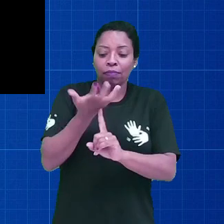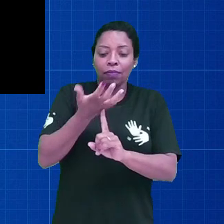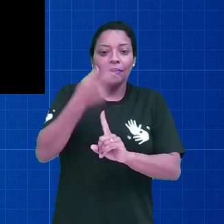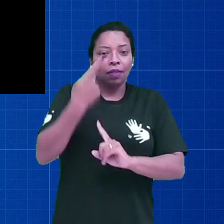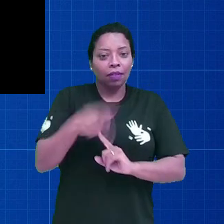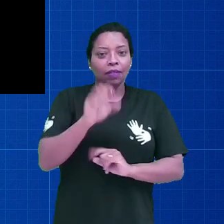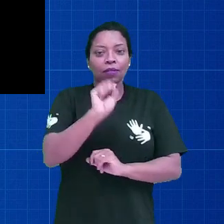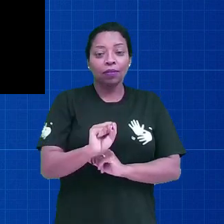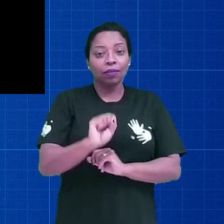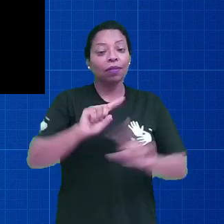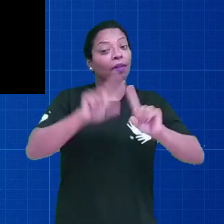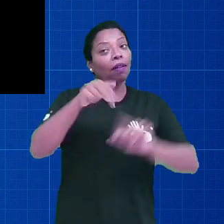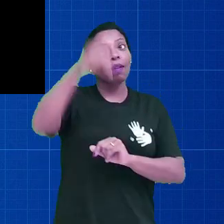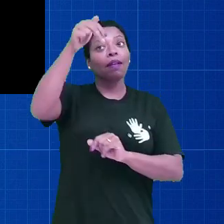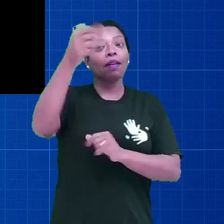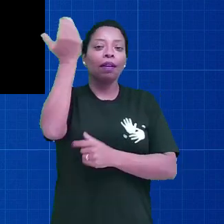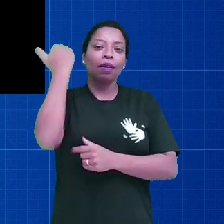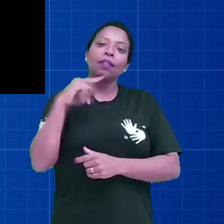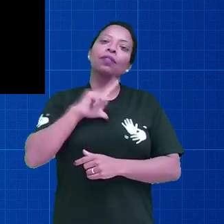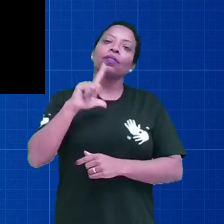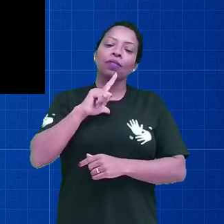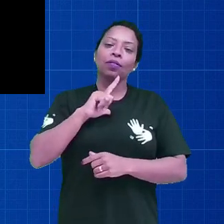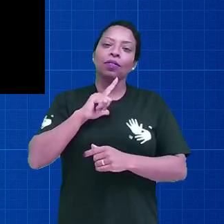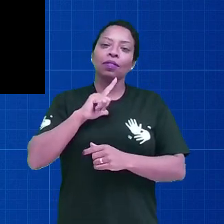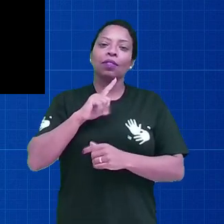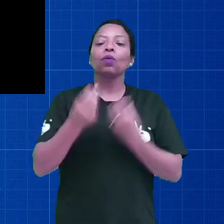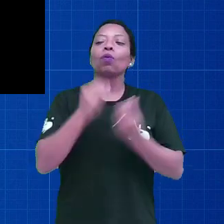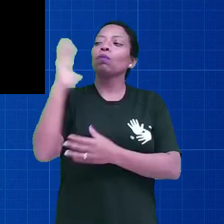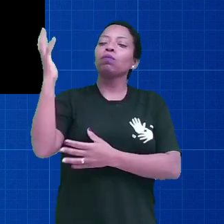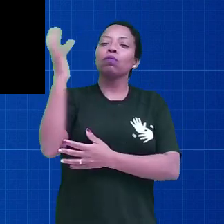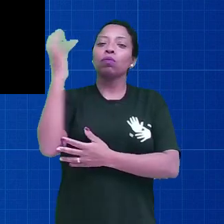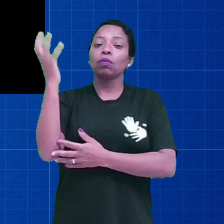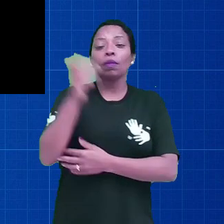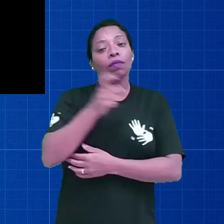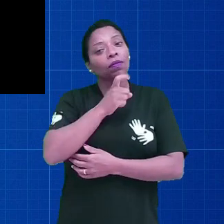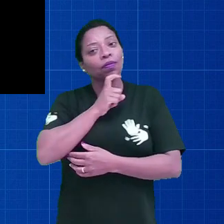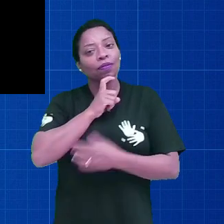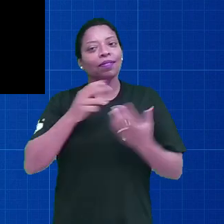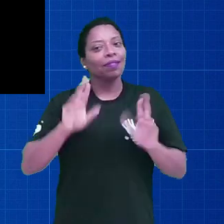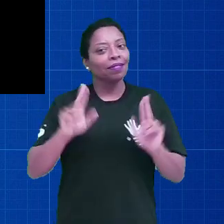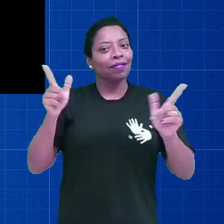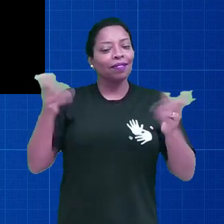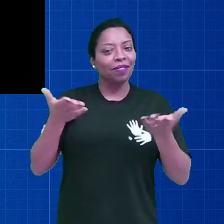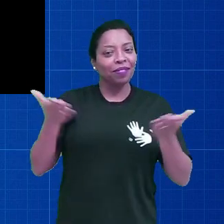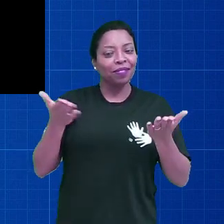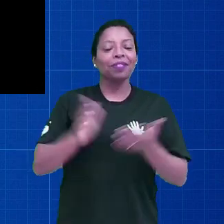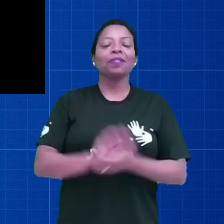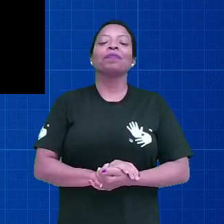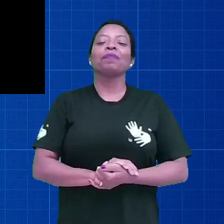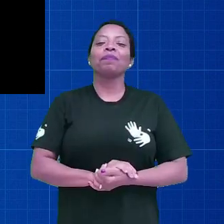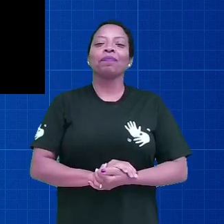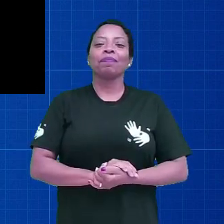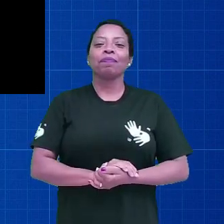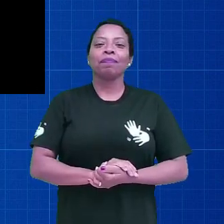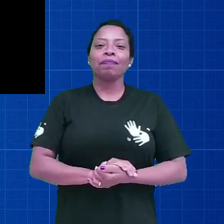no nordeste do Brasil, antigamente você tinha um clima mais ameno do que nós temos hoje. Então,